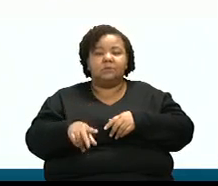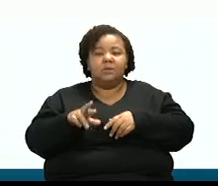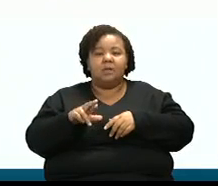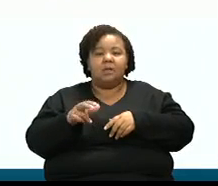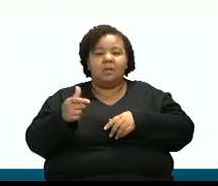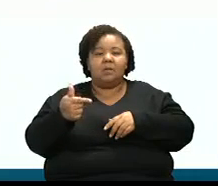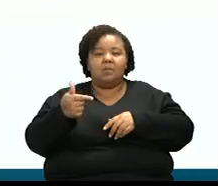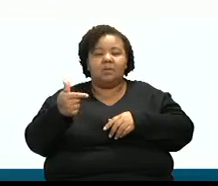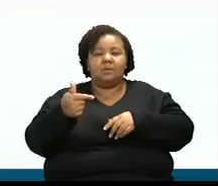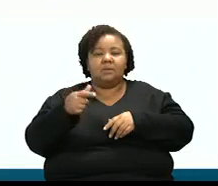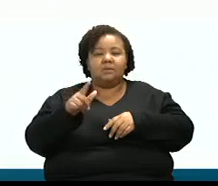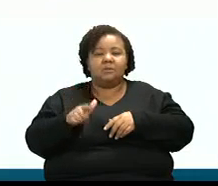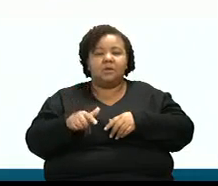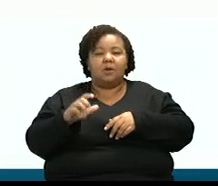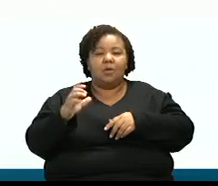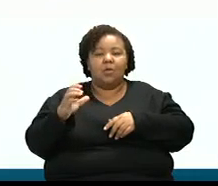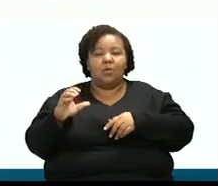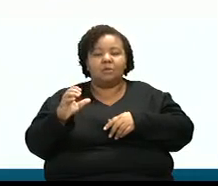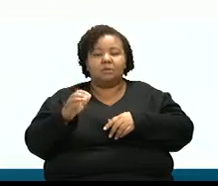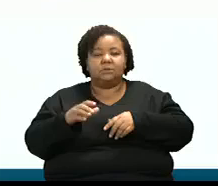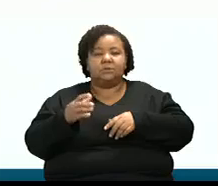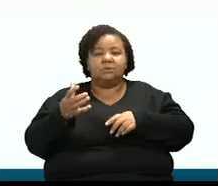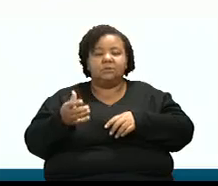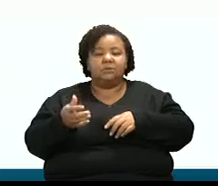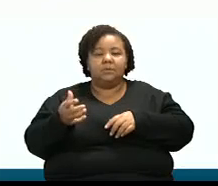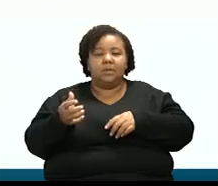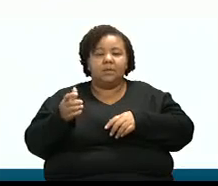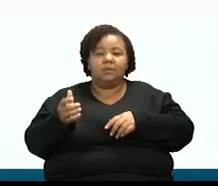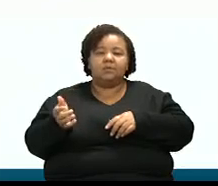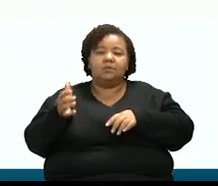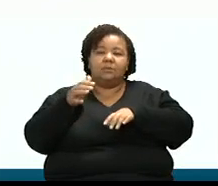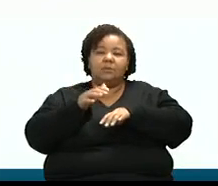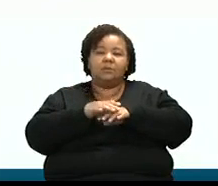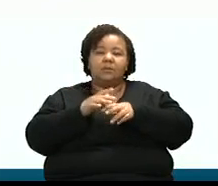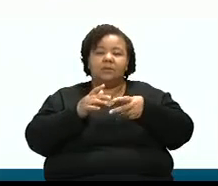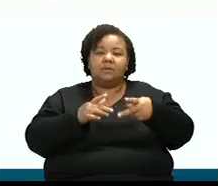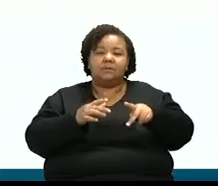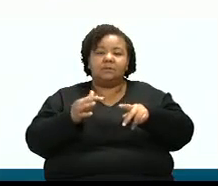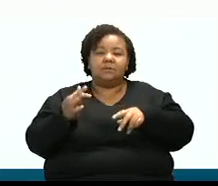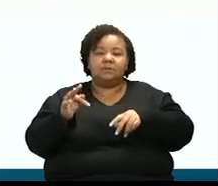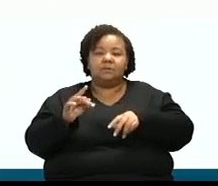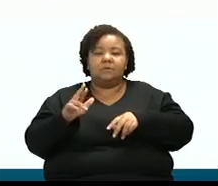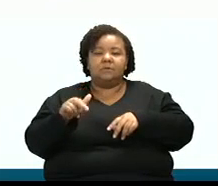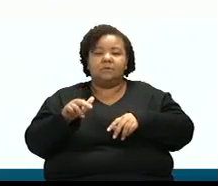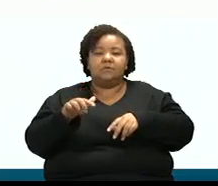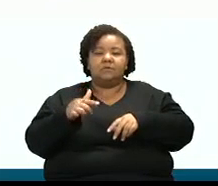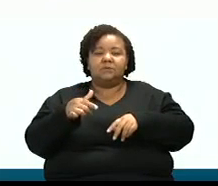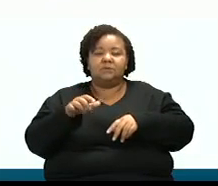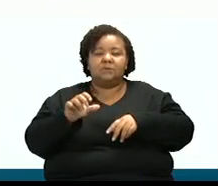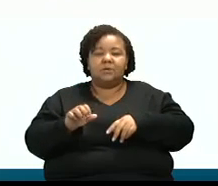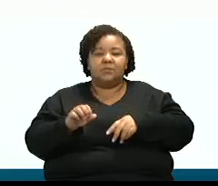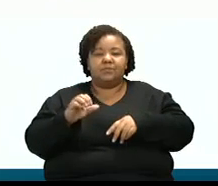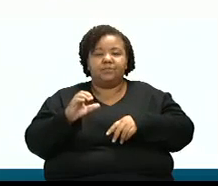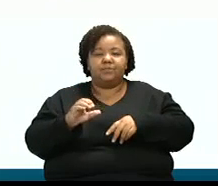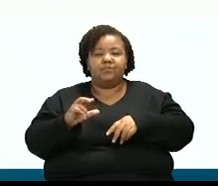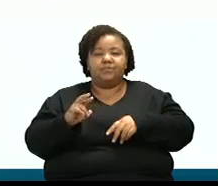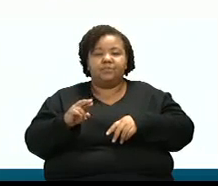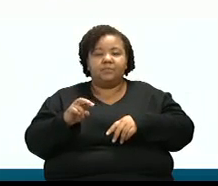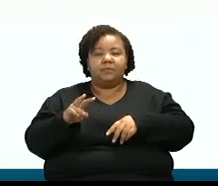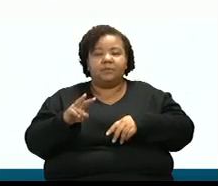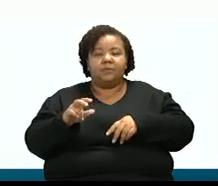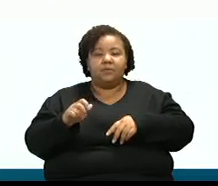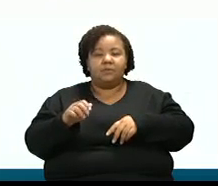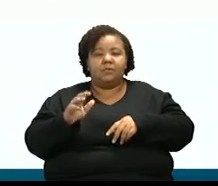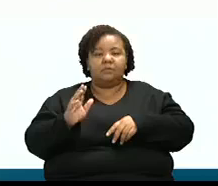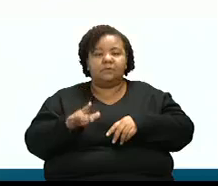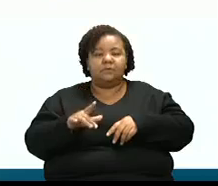quadrado também é uma constante. Então, eu quero integrar essa função. A curva, nós sabemos que é uma